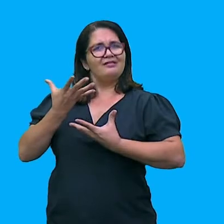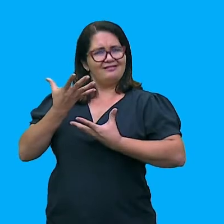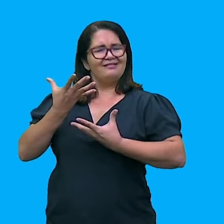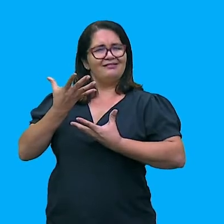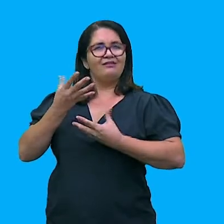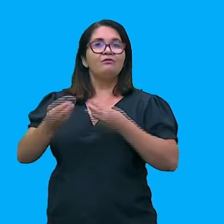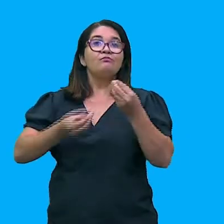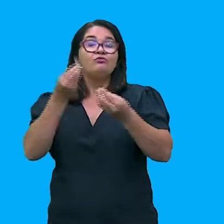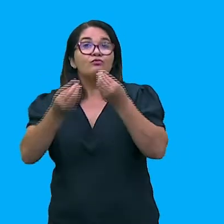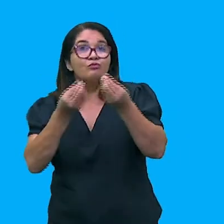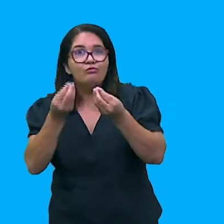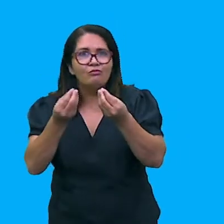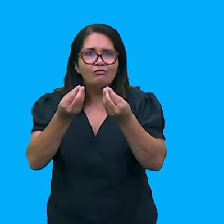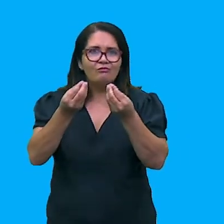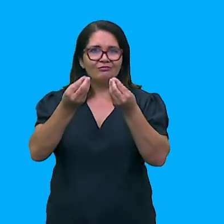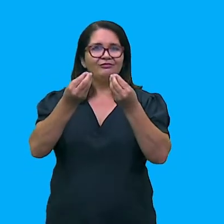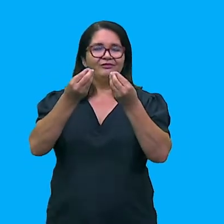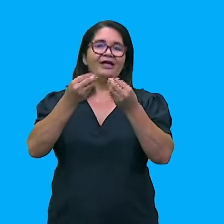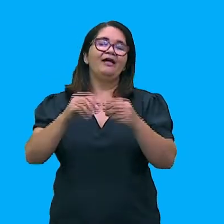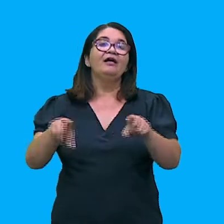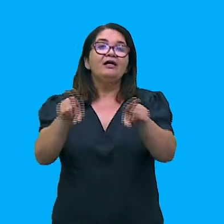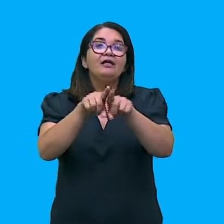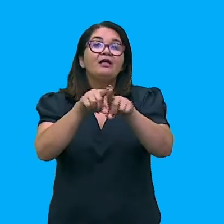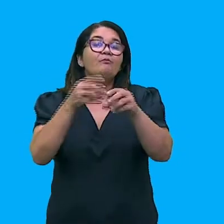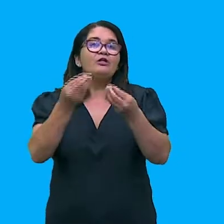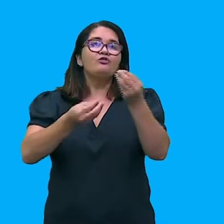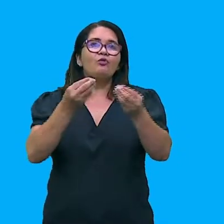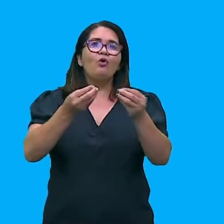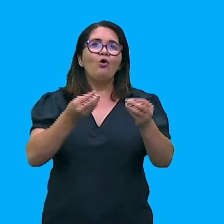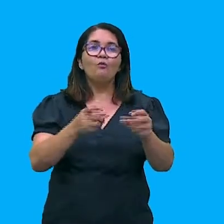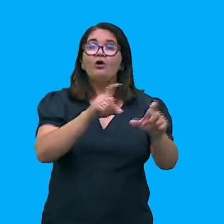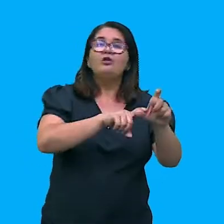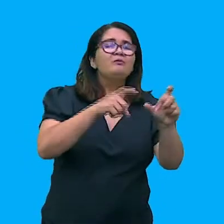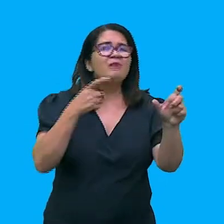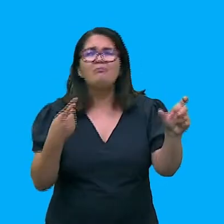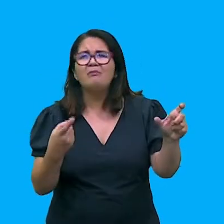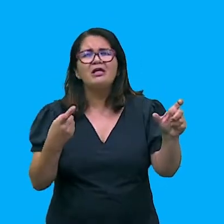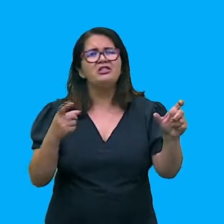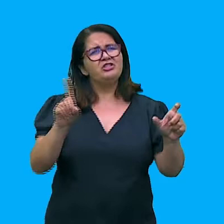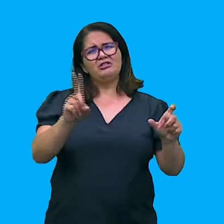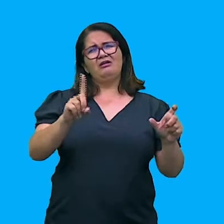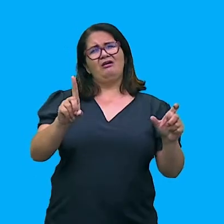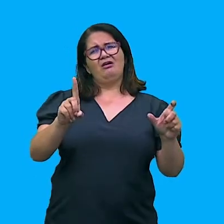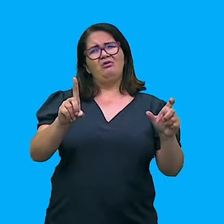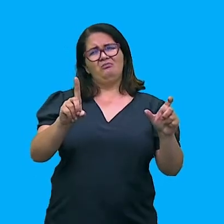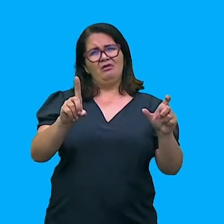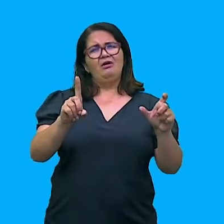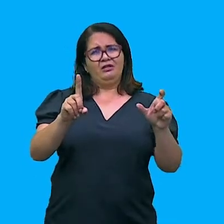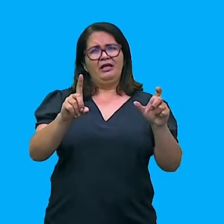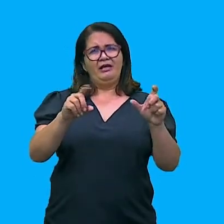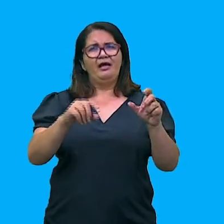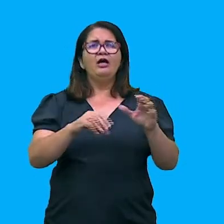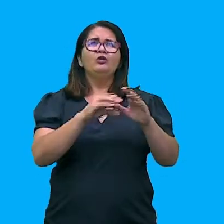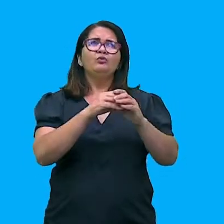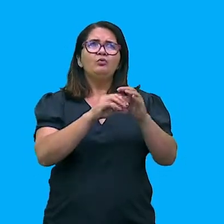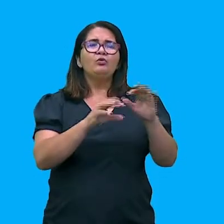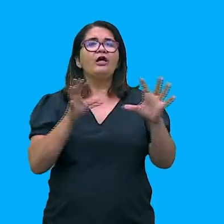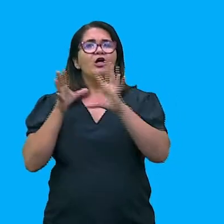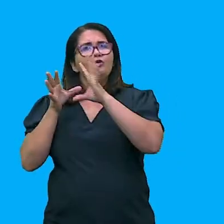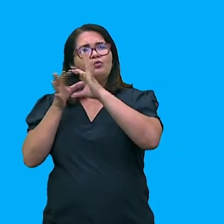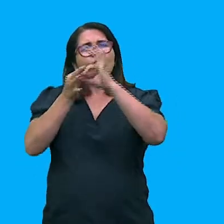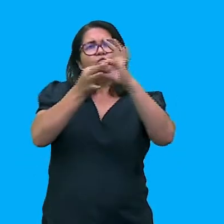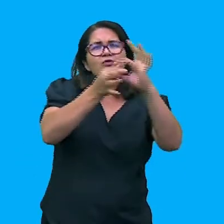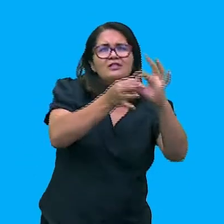próprio, literal, real, independente do contexto em que o termo,